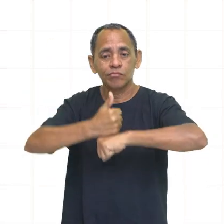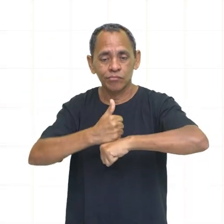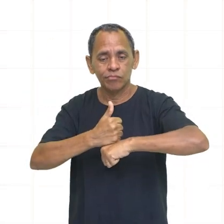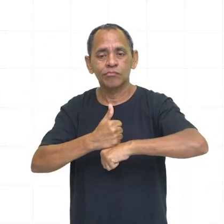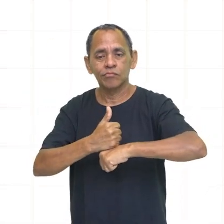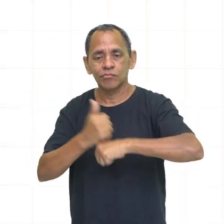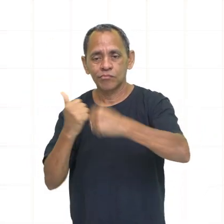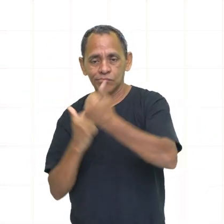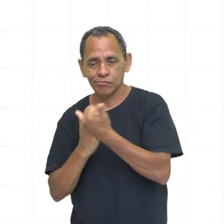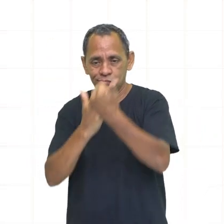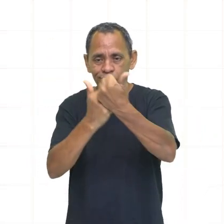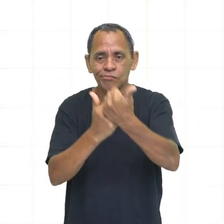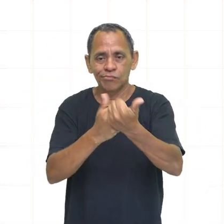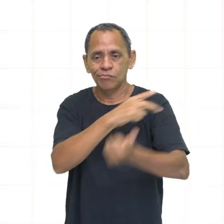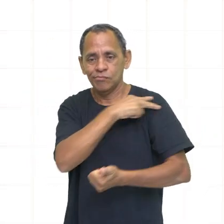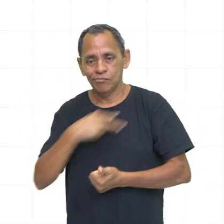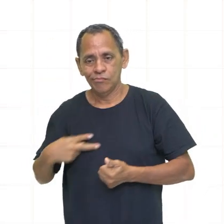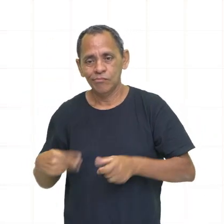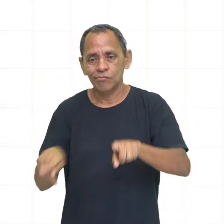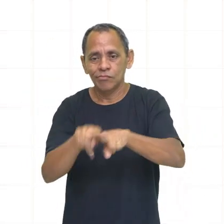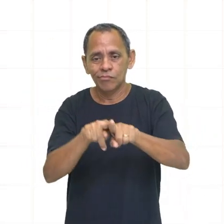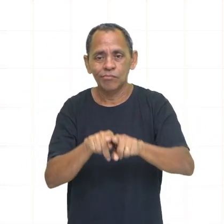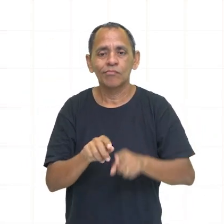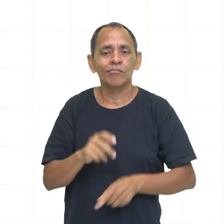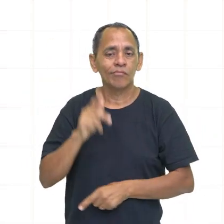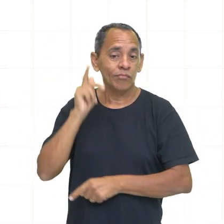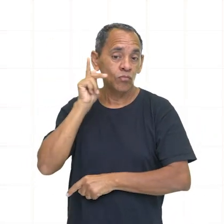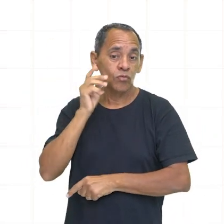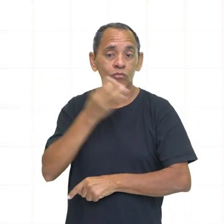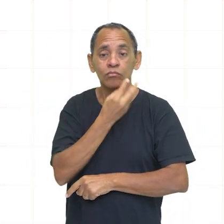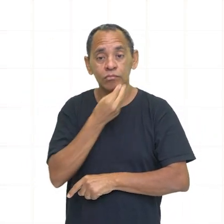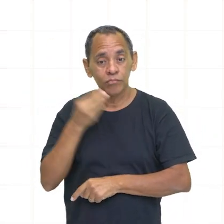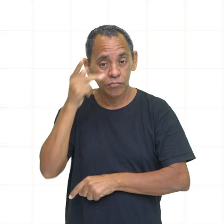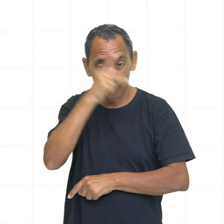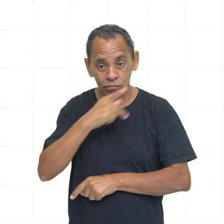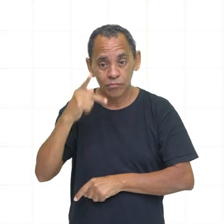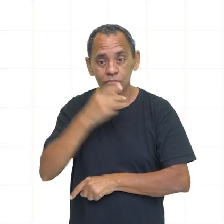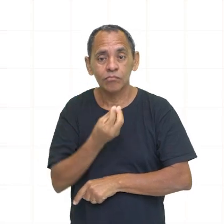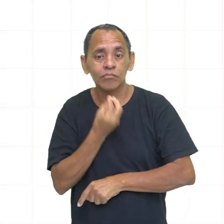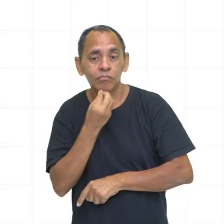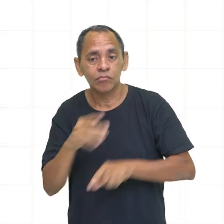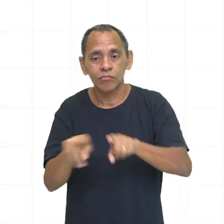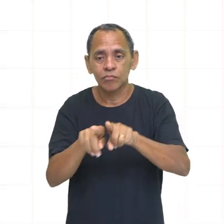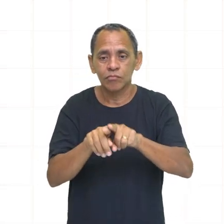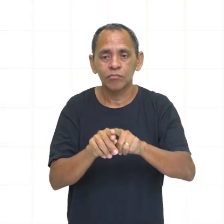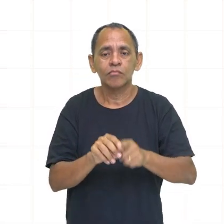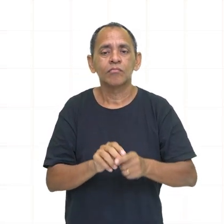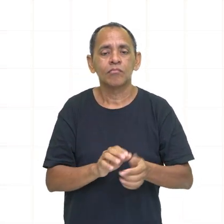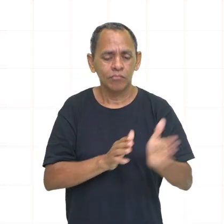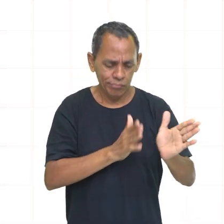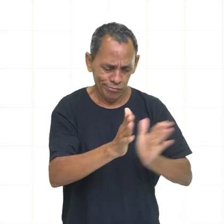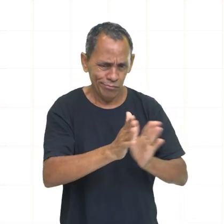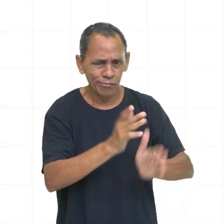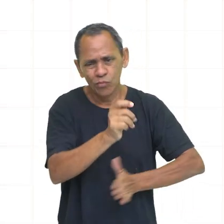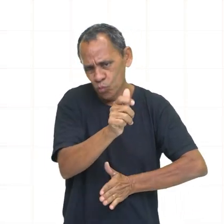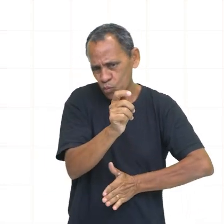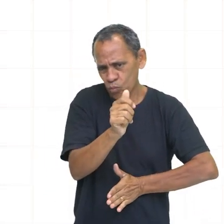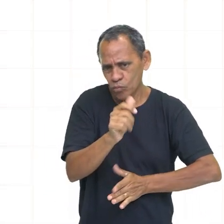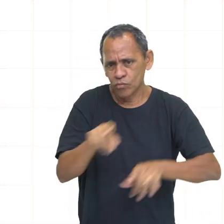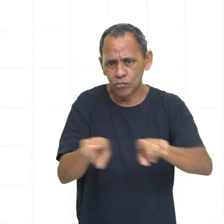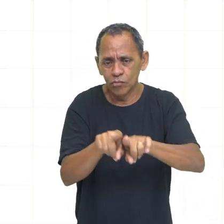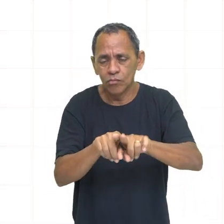Floriano Peixoto. Observem que o governo dele durou um pouco espaço de tempo. Ele